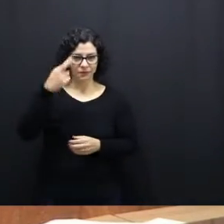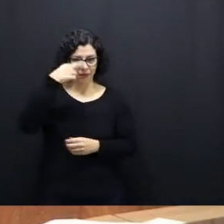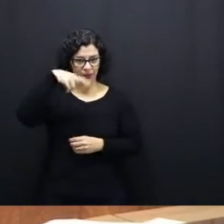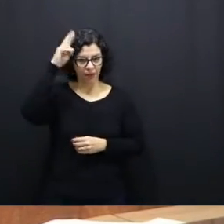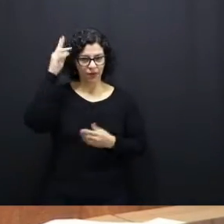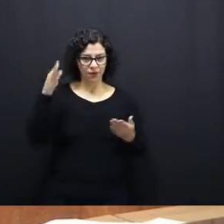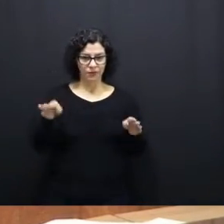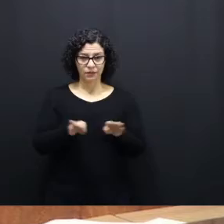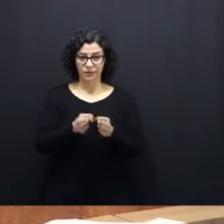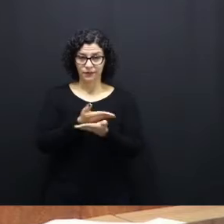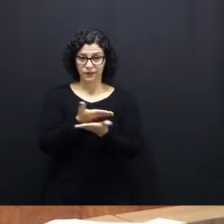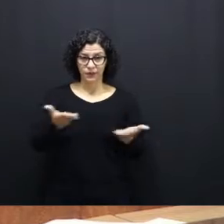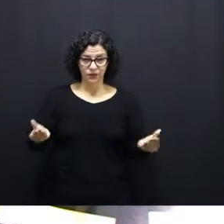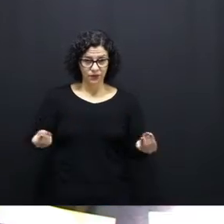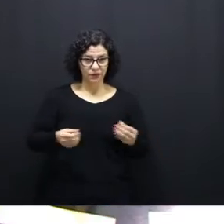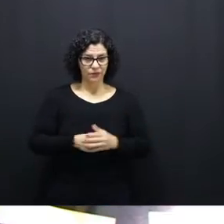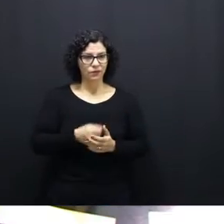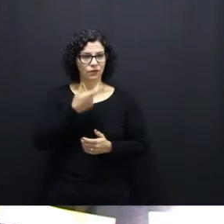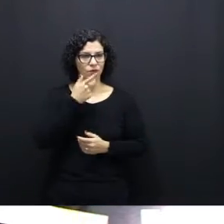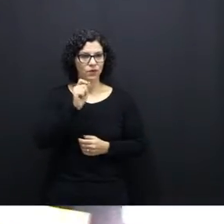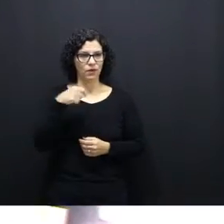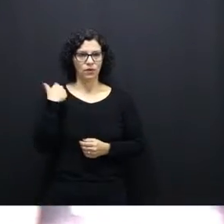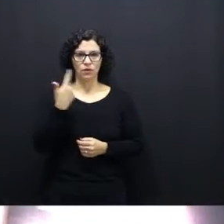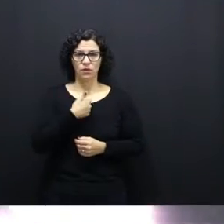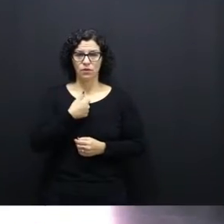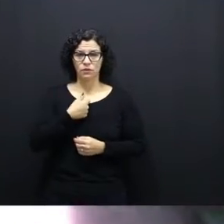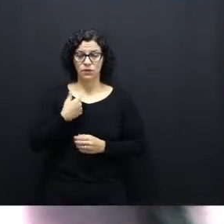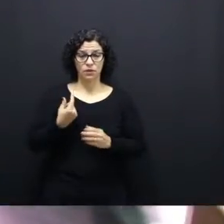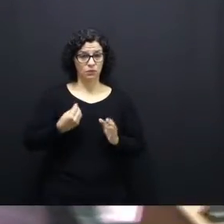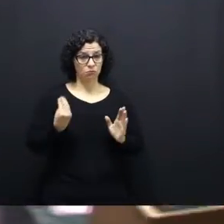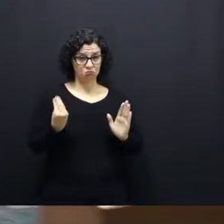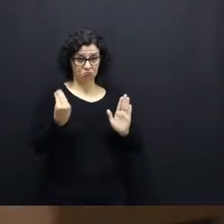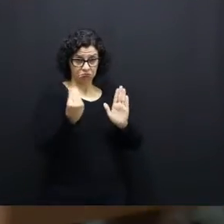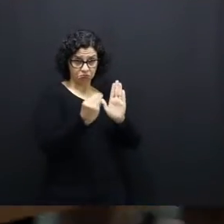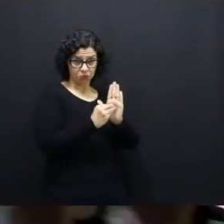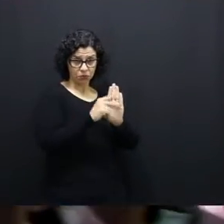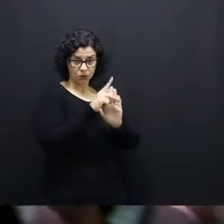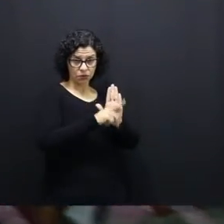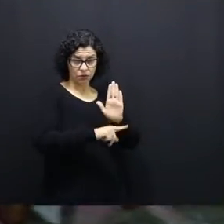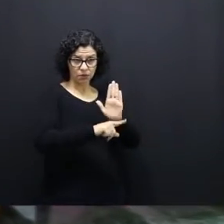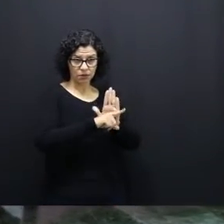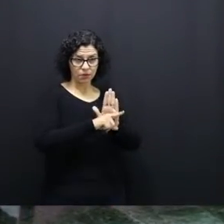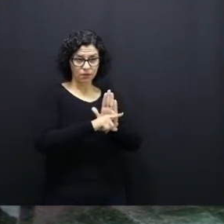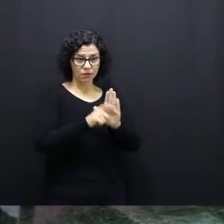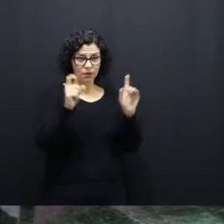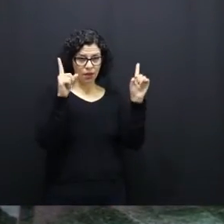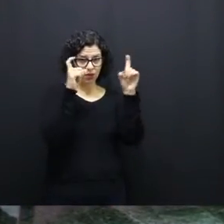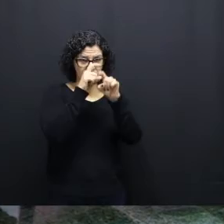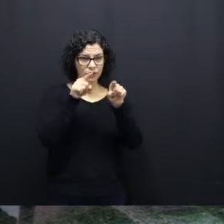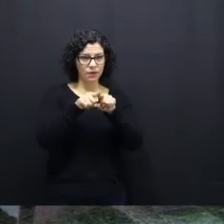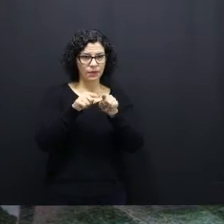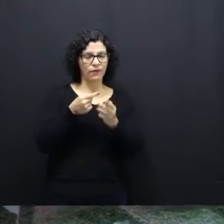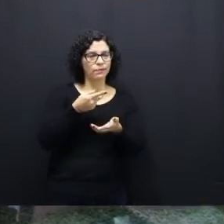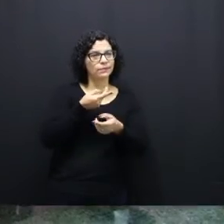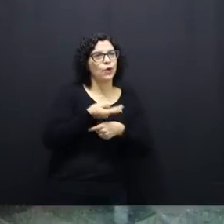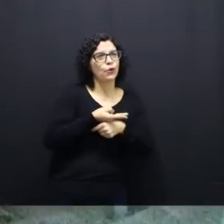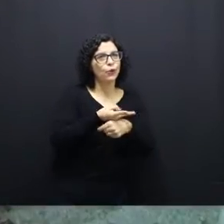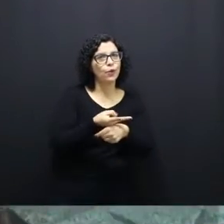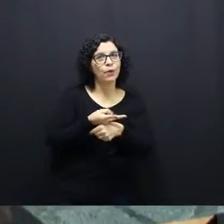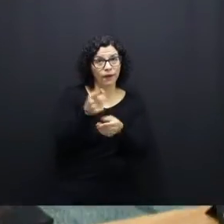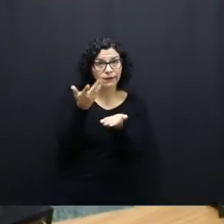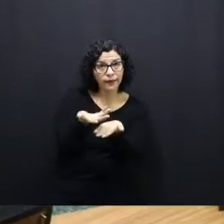a todos aqui eu quero falar o seguinte quando você inclui um projeto ali é difícil às vezes aí de gabinete em gabinete